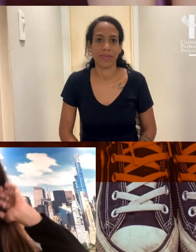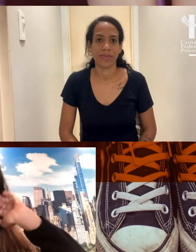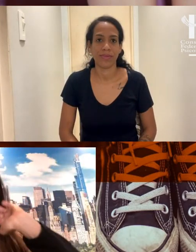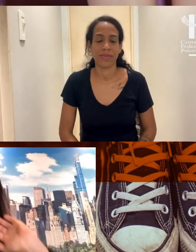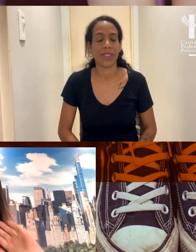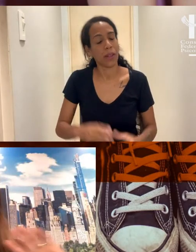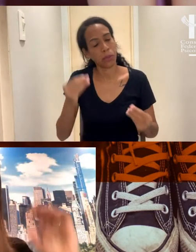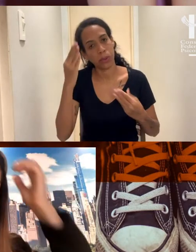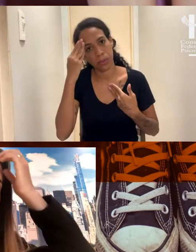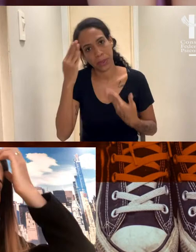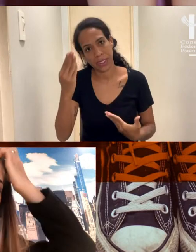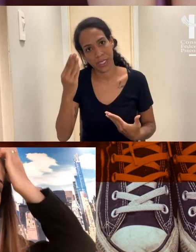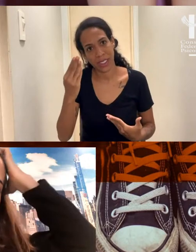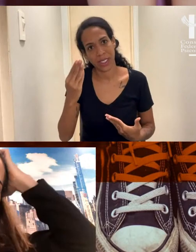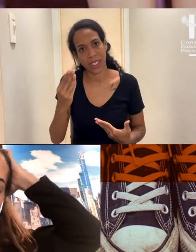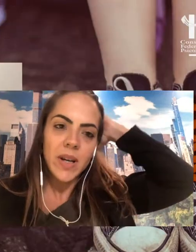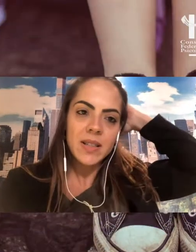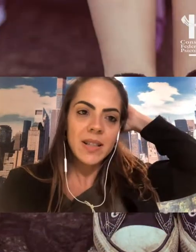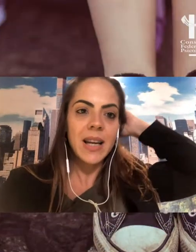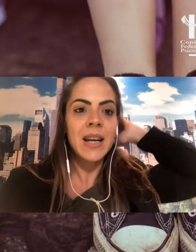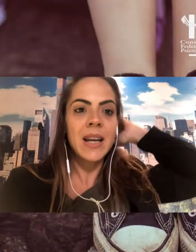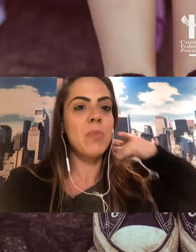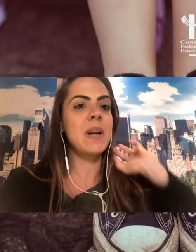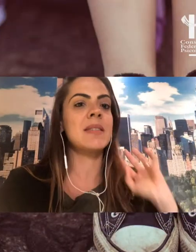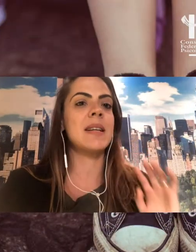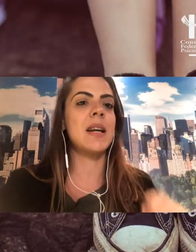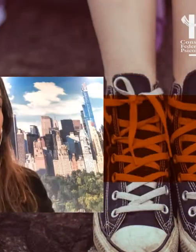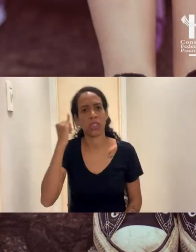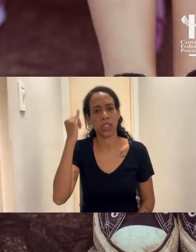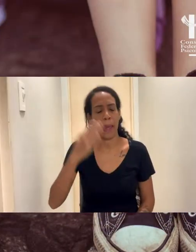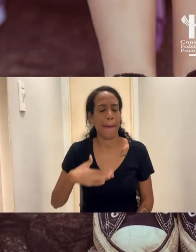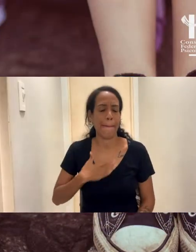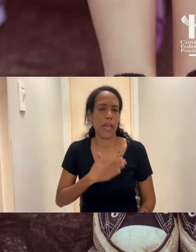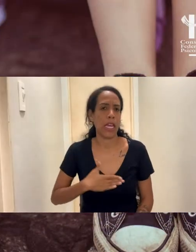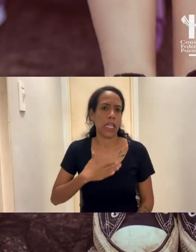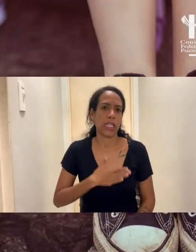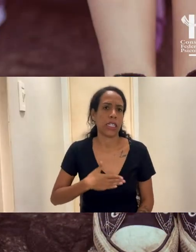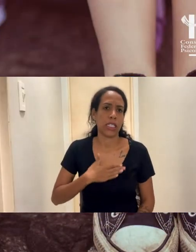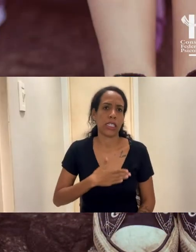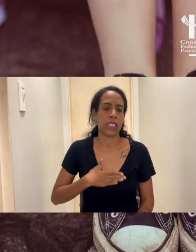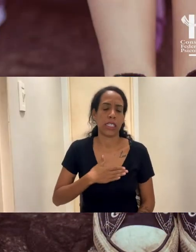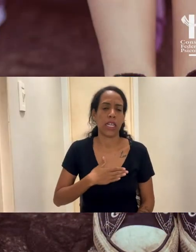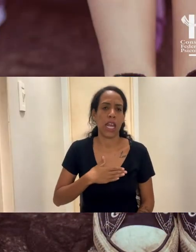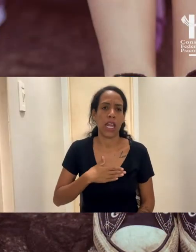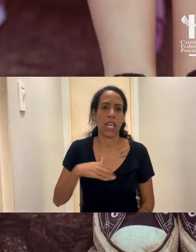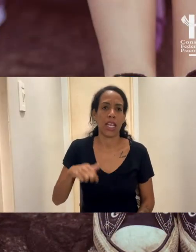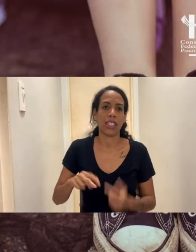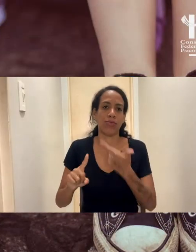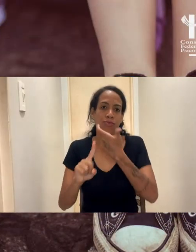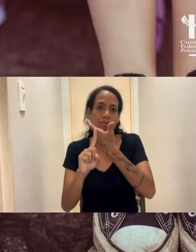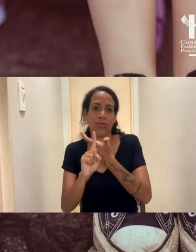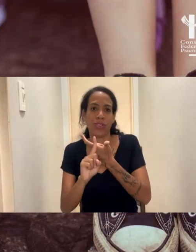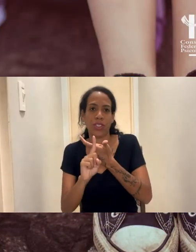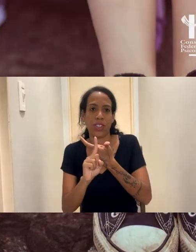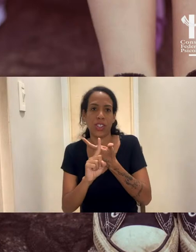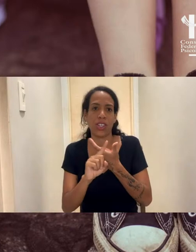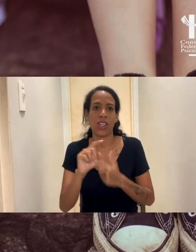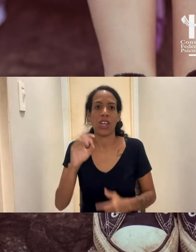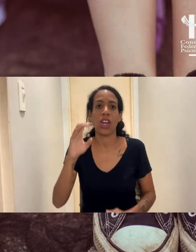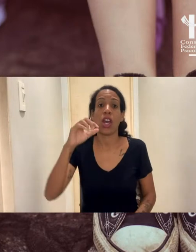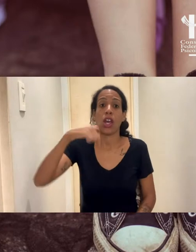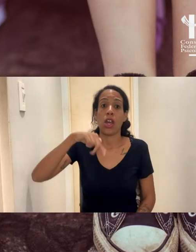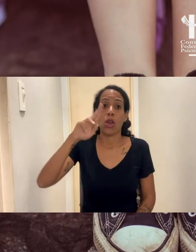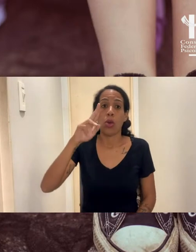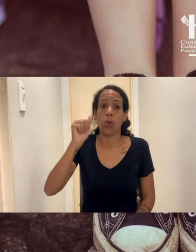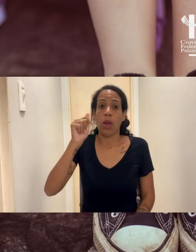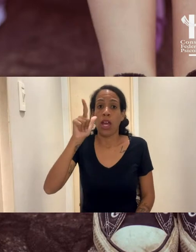Thaís, obrigada pelas suas colocações, né? É um prazer para o CFP fazer parte, né, da coalizão pela